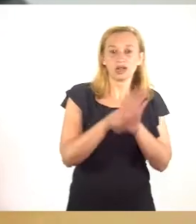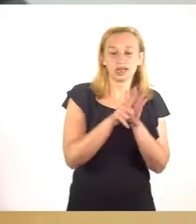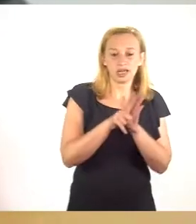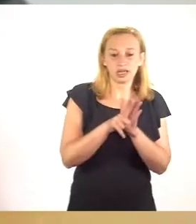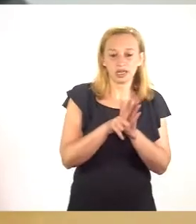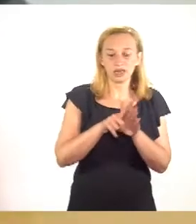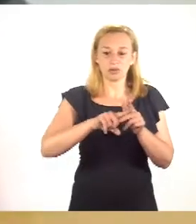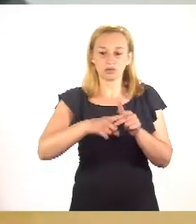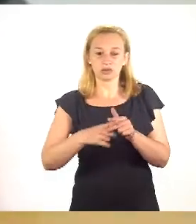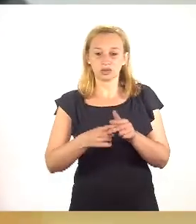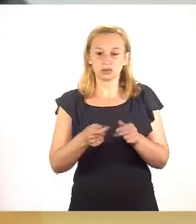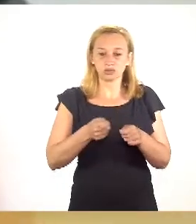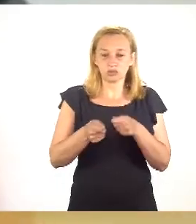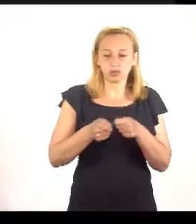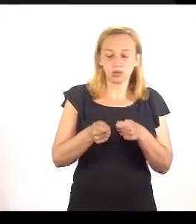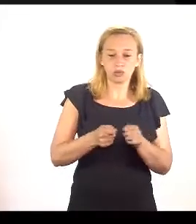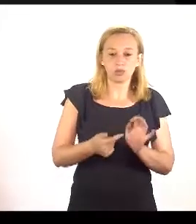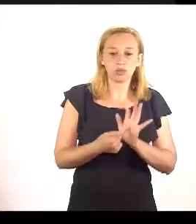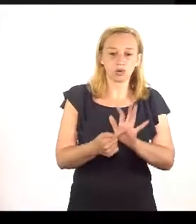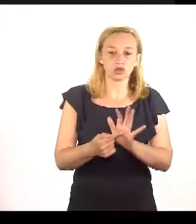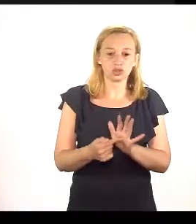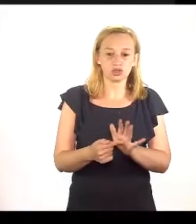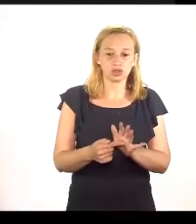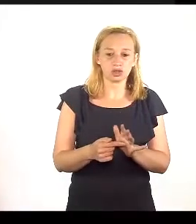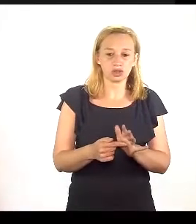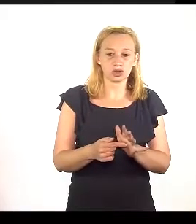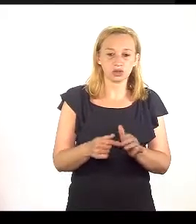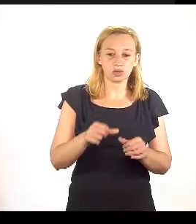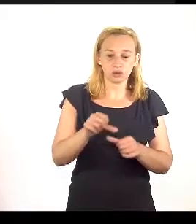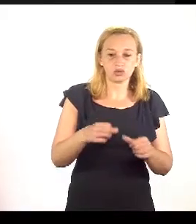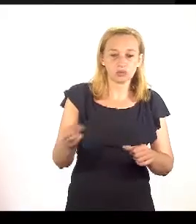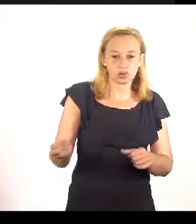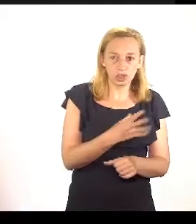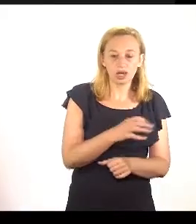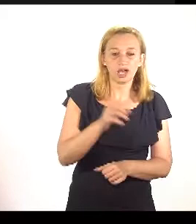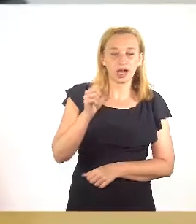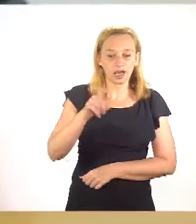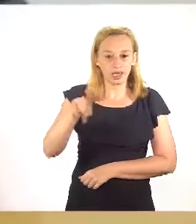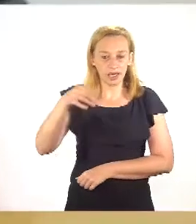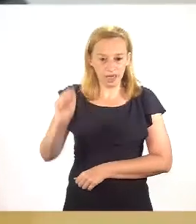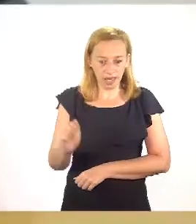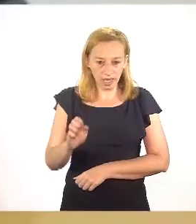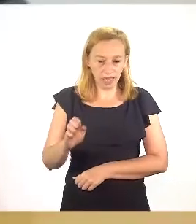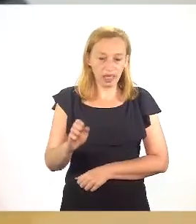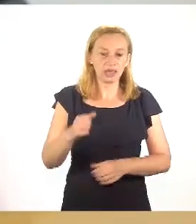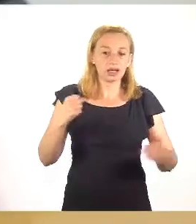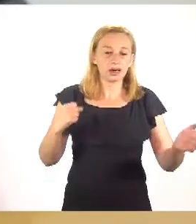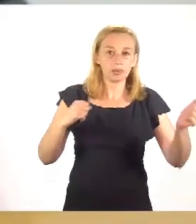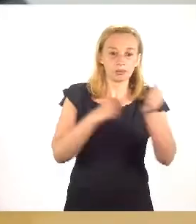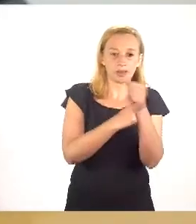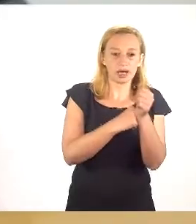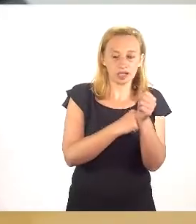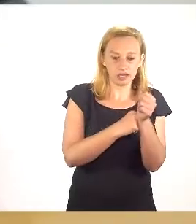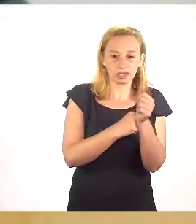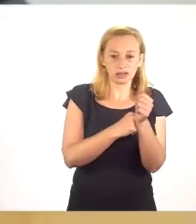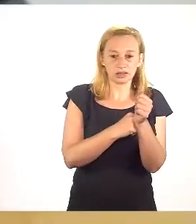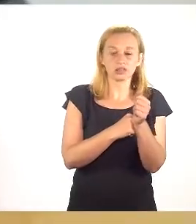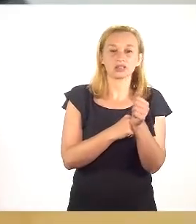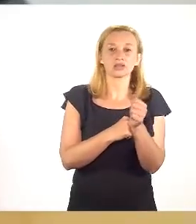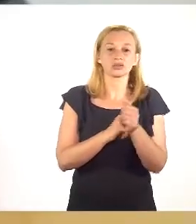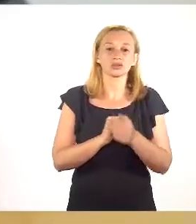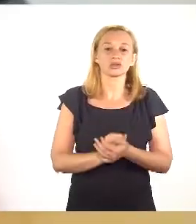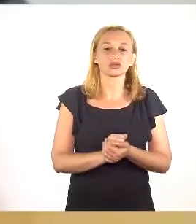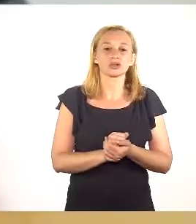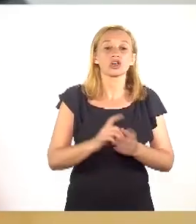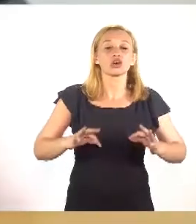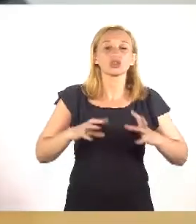traz constantemente atualizações, inclusive a AIR, a análise de impacto regulatório, tem tudo para